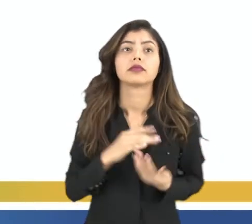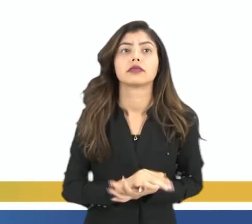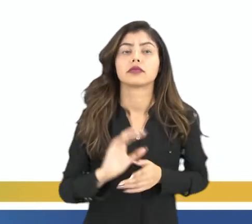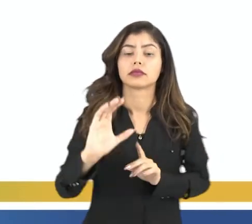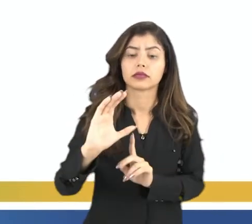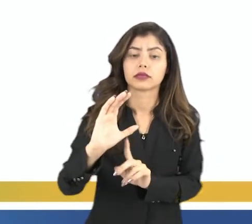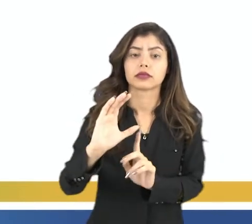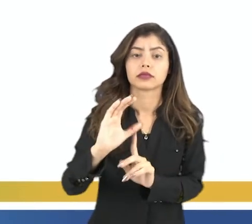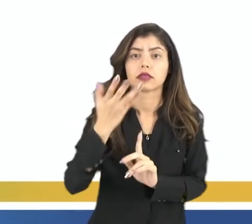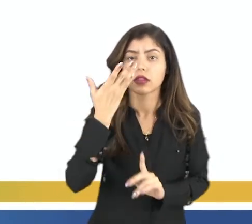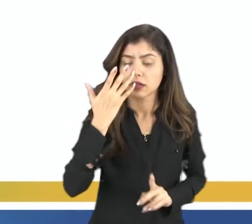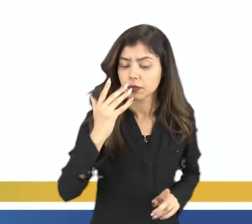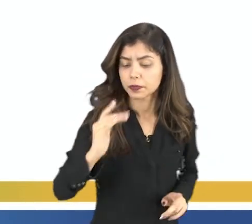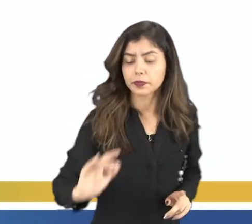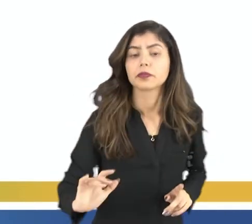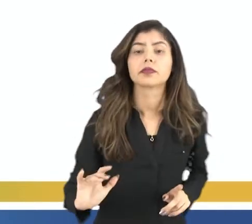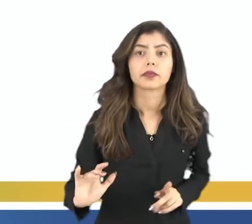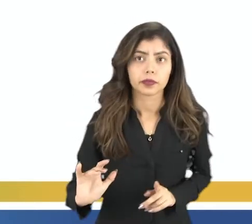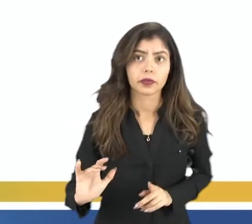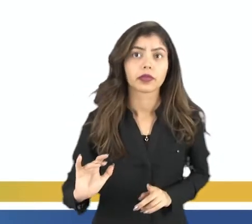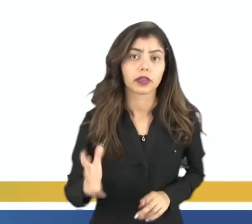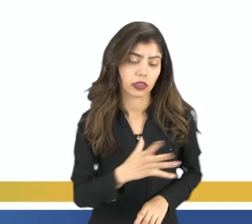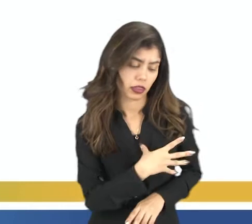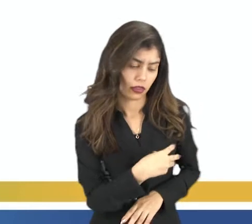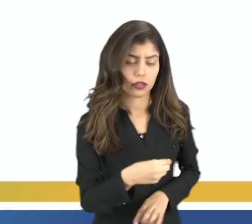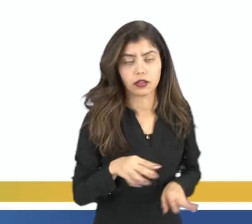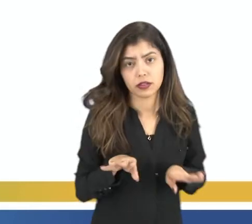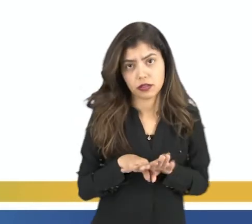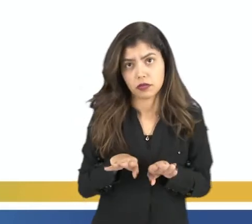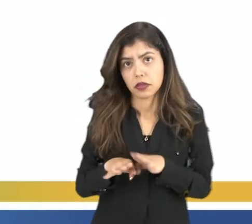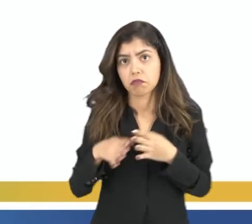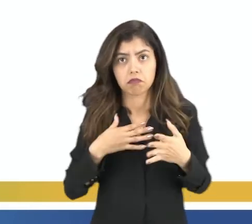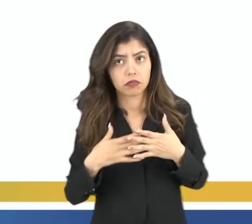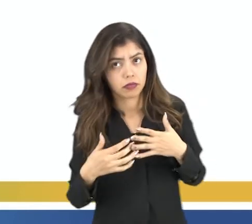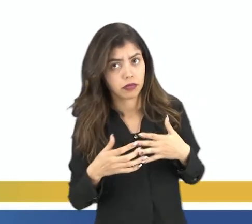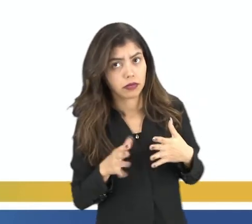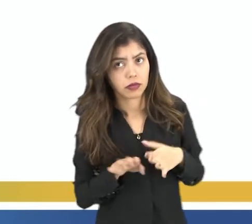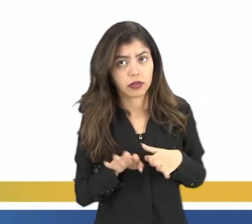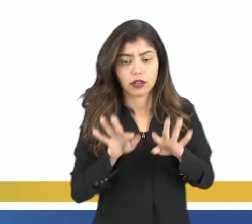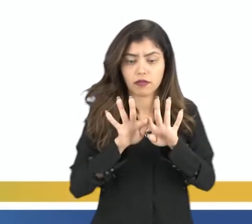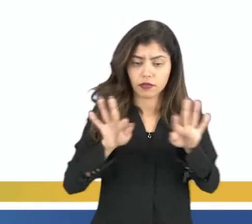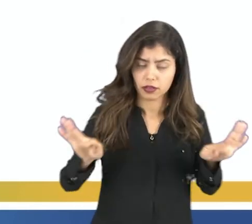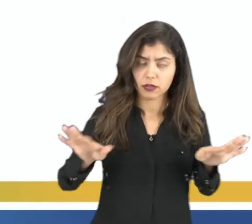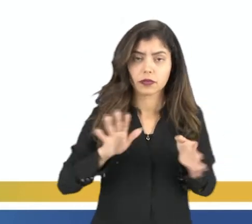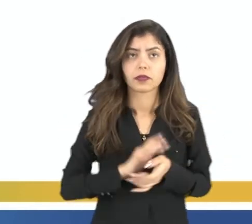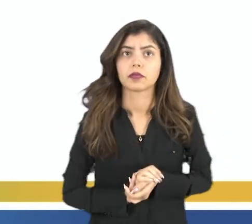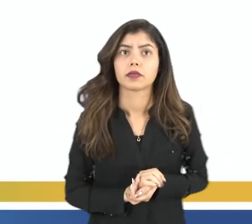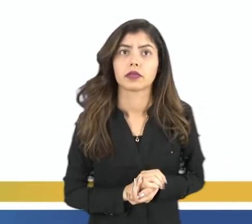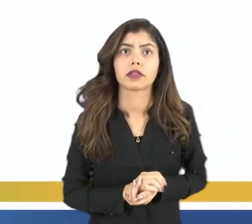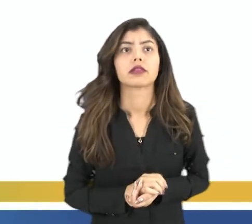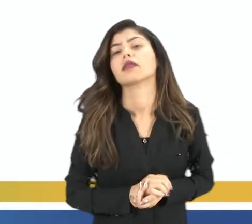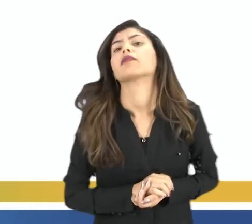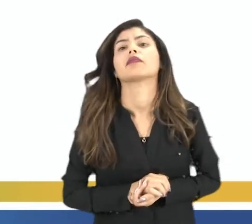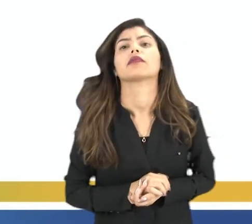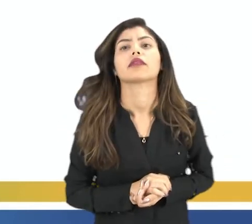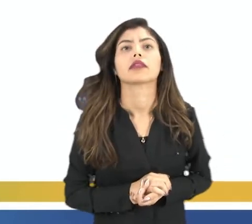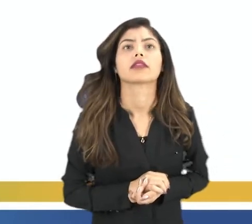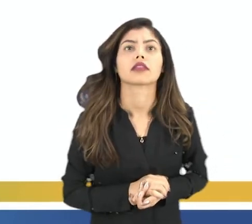significa crianças, tá? Pode ser filhos também, dependendo. Aí, no caso, é melhor crianças. The children,